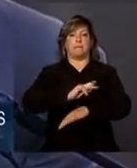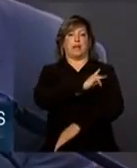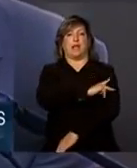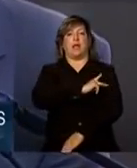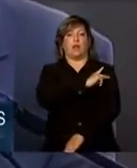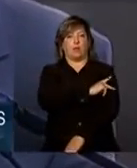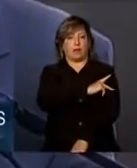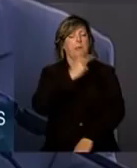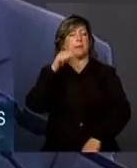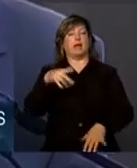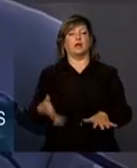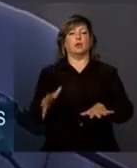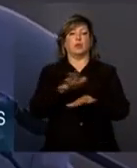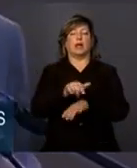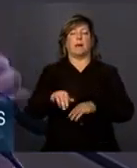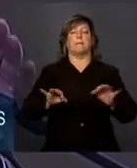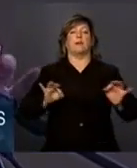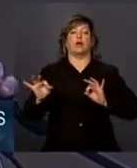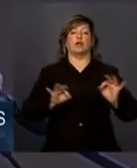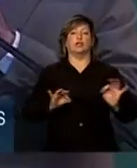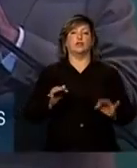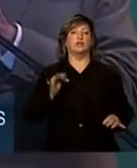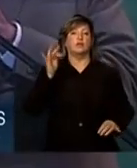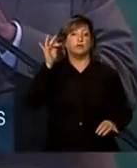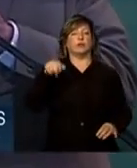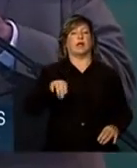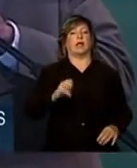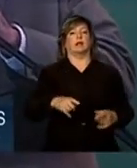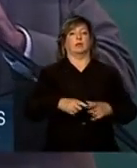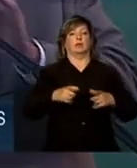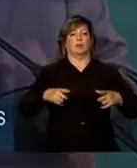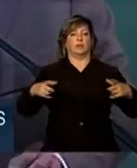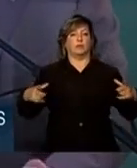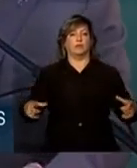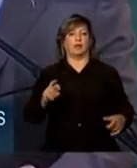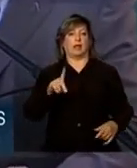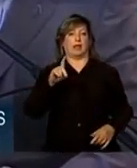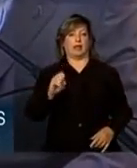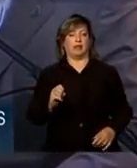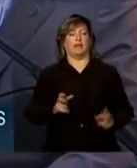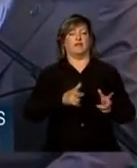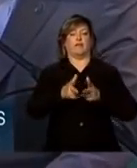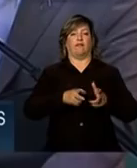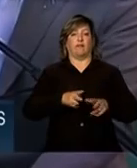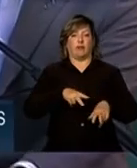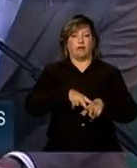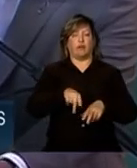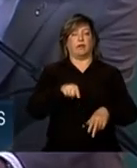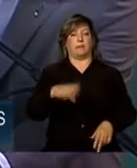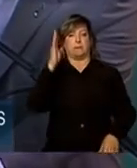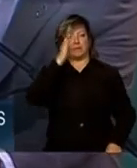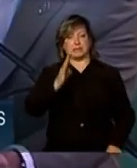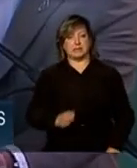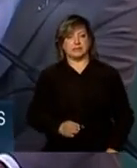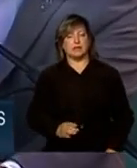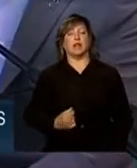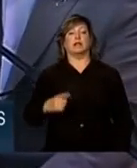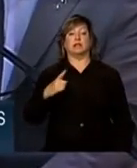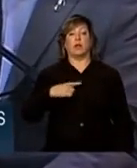inclusão desse projeto futuro, que é da expansão da rede ferroviária brasileira. O outro,